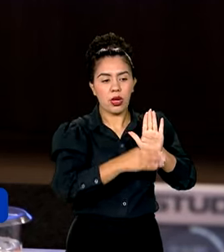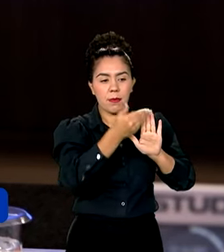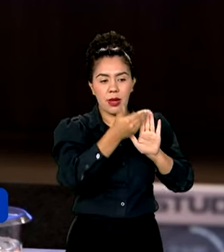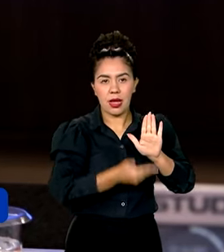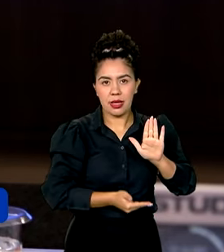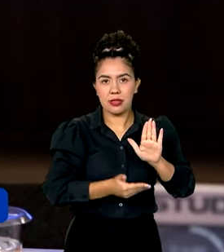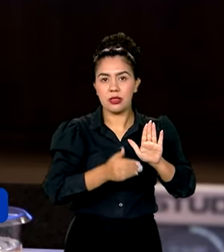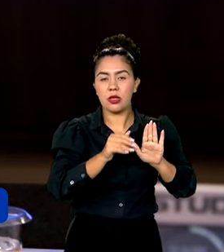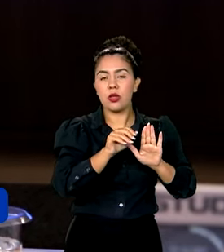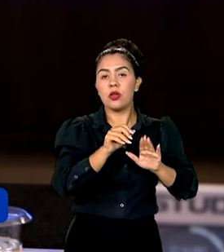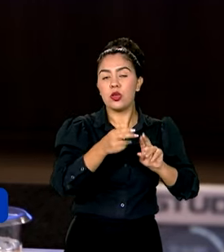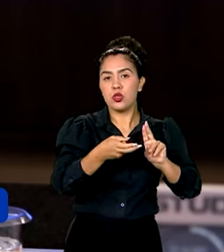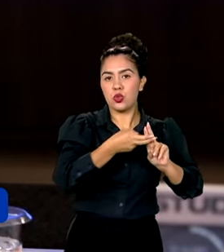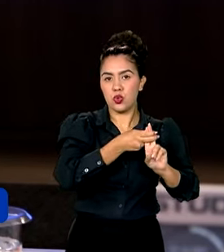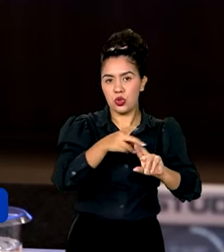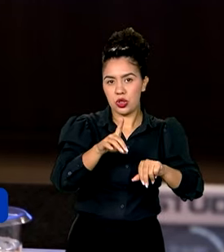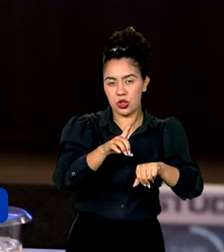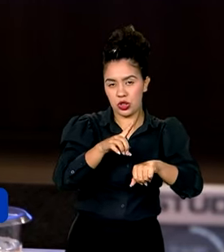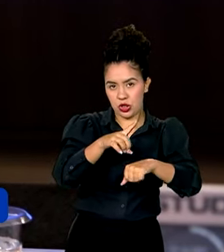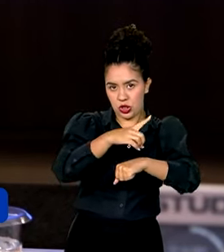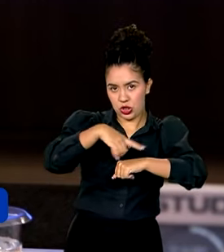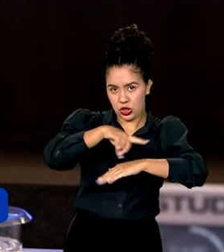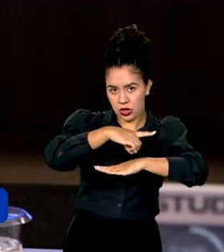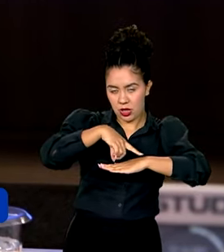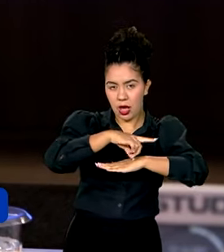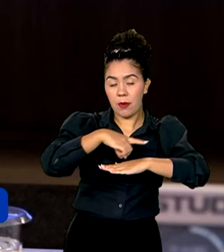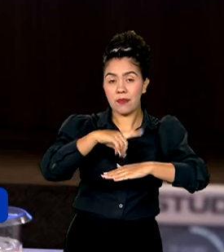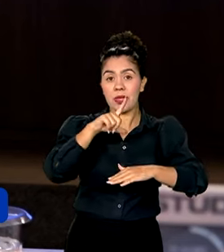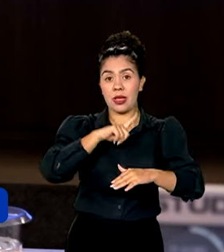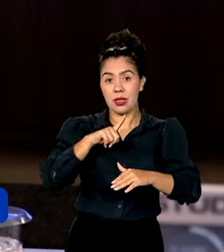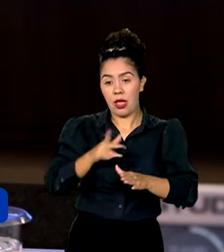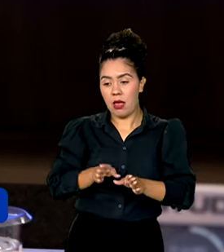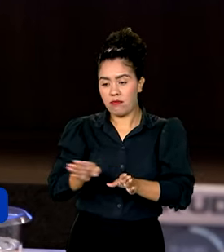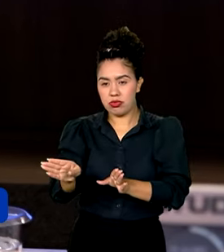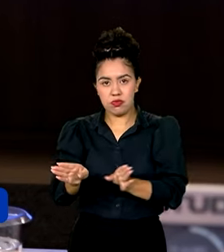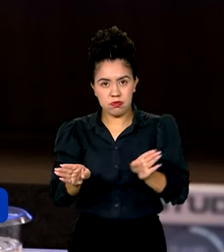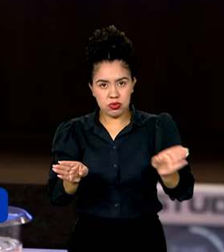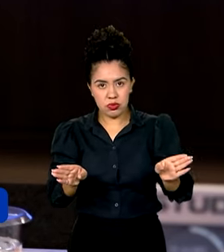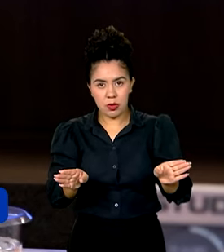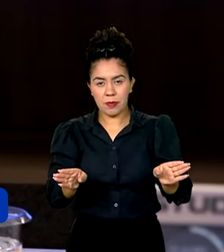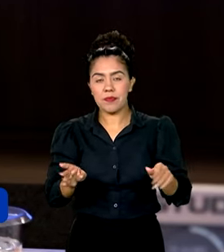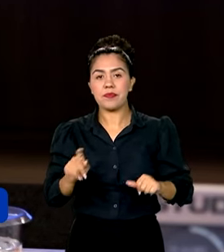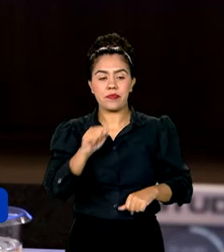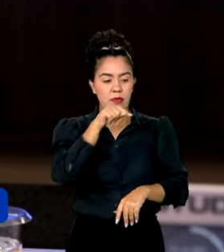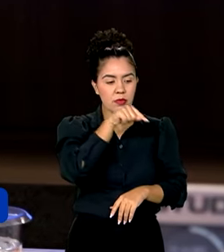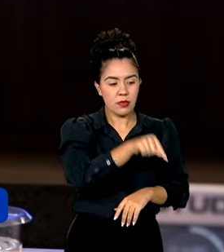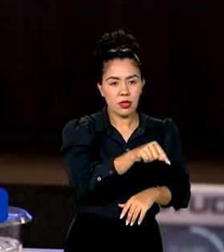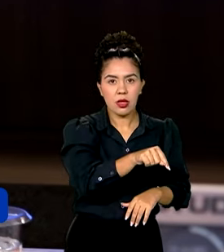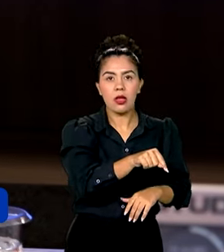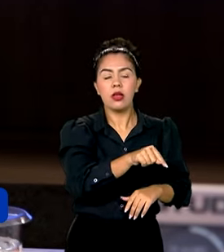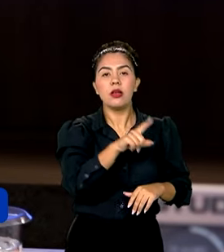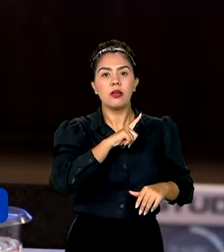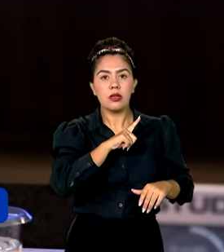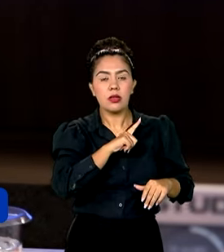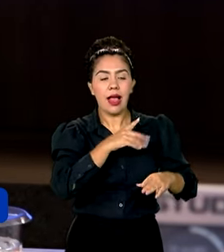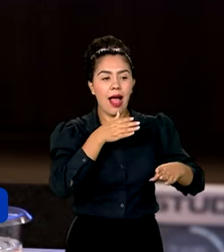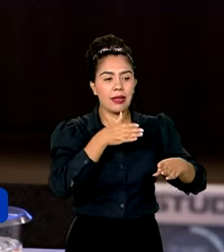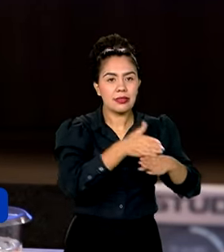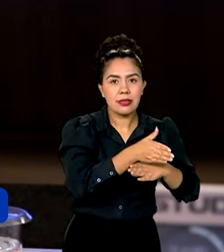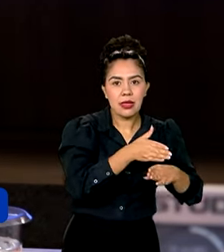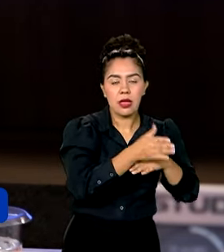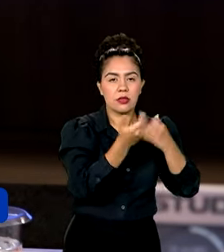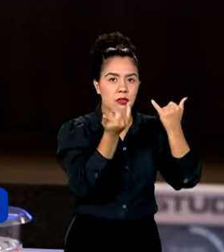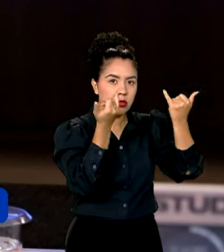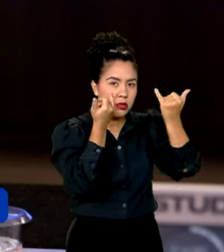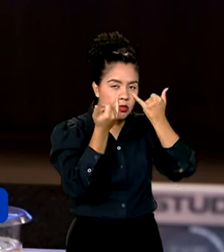vertentes uma que é a integração de dados e o acesso aos dados pelo cidadão